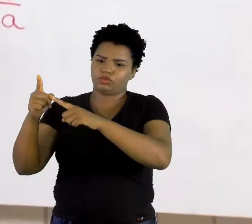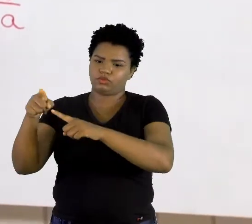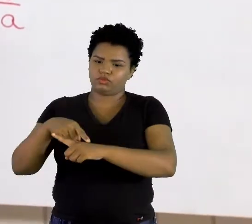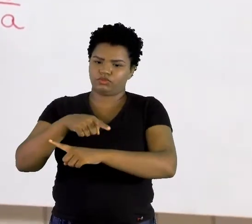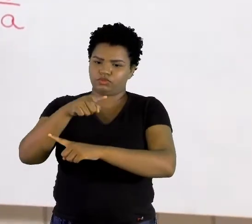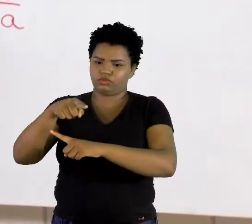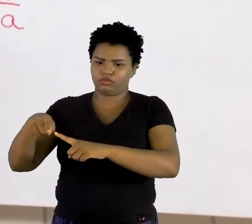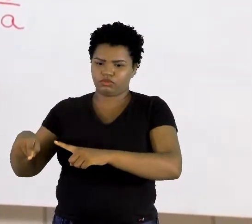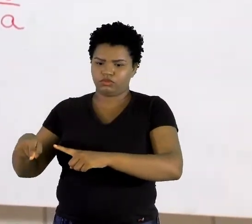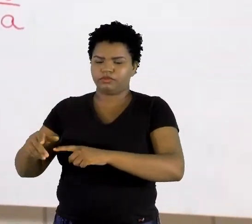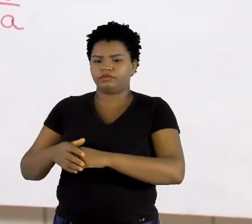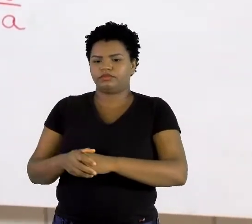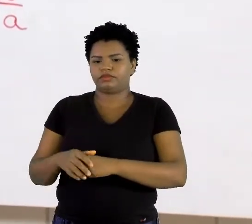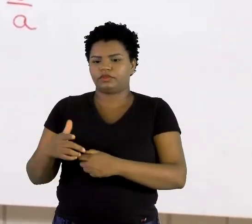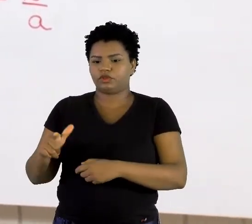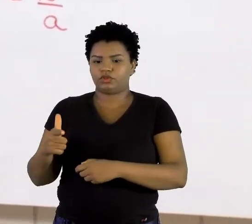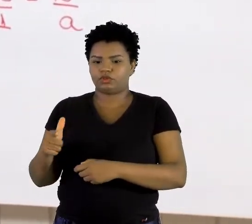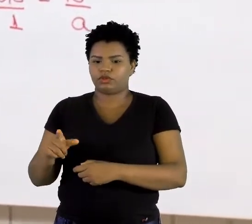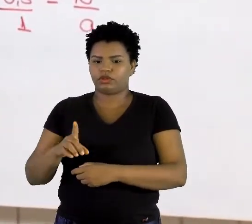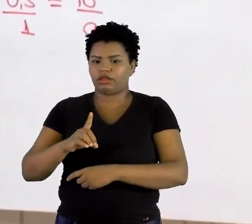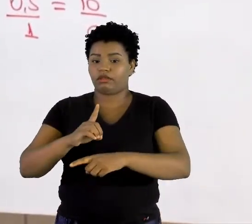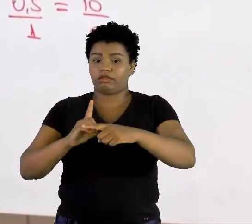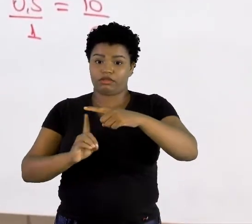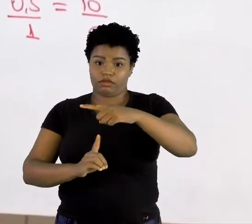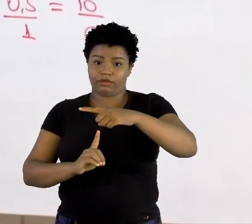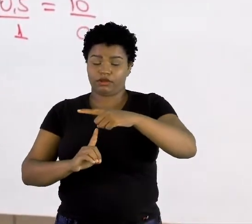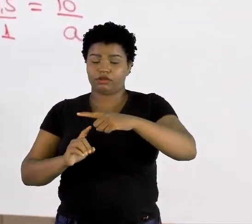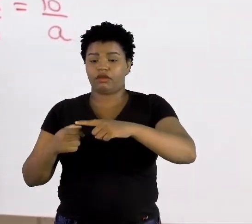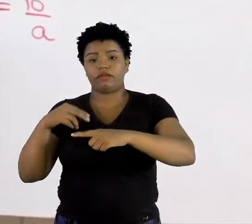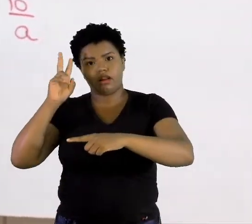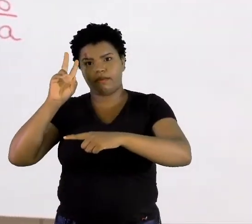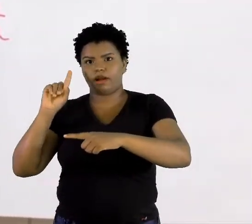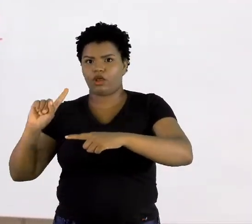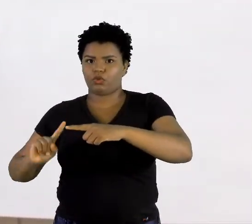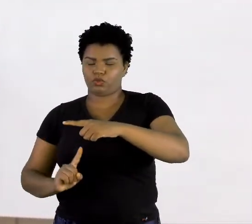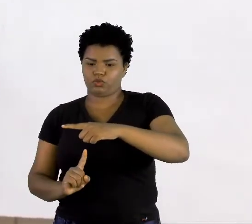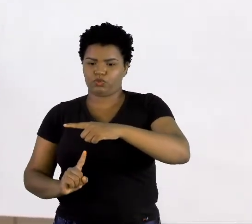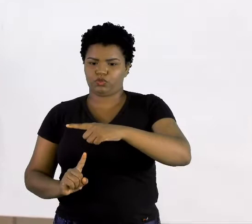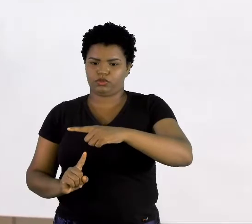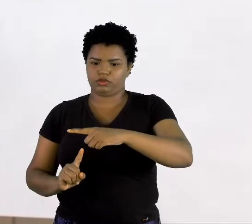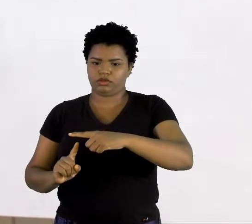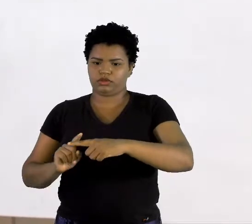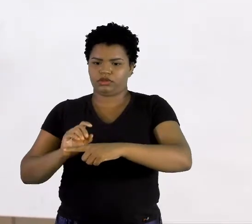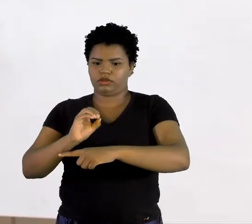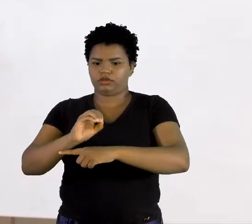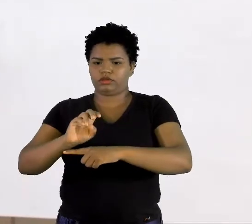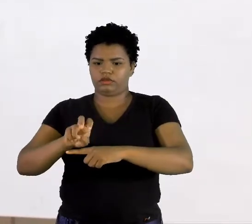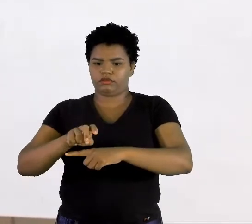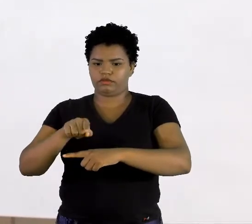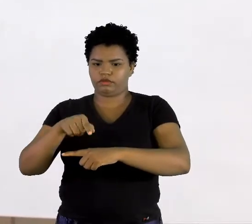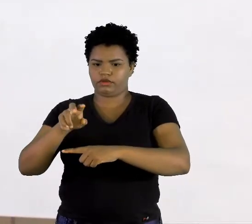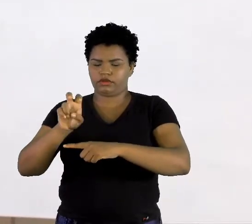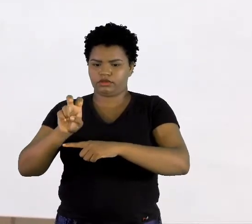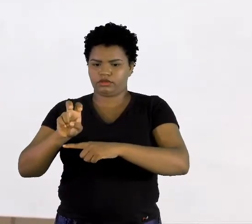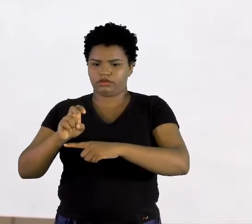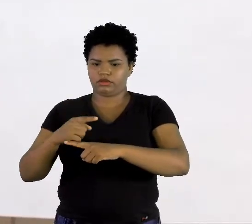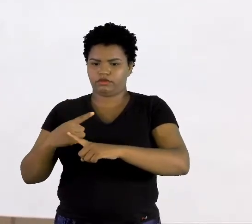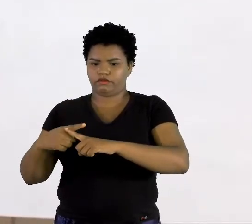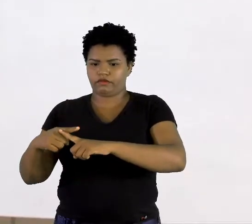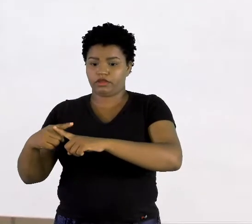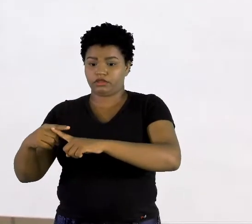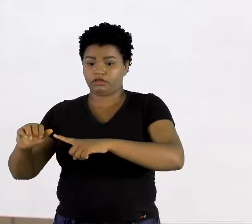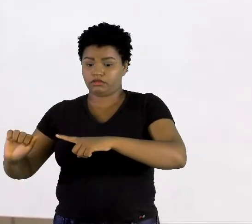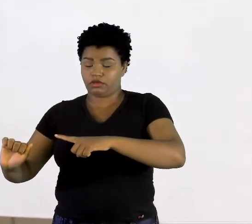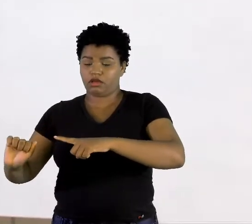tem denominador, eu vou me lembrar que é 1. Então, 5 décimos vezes A dá